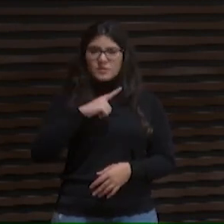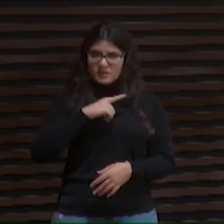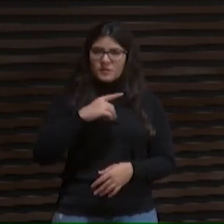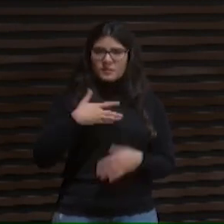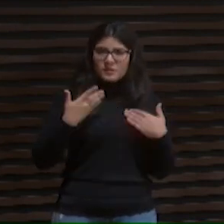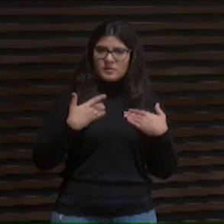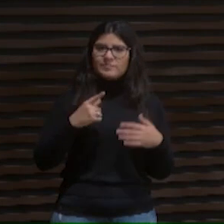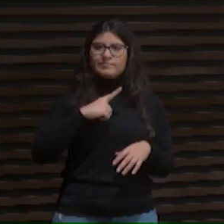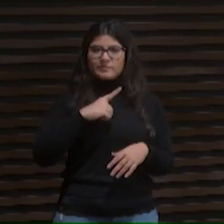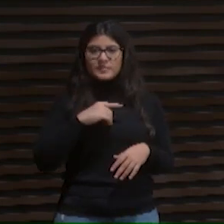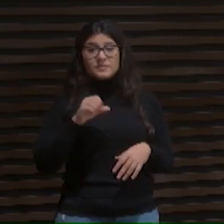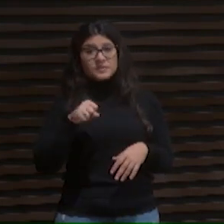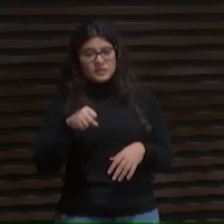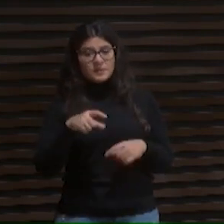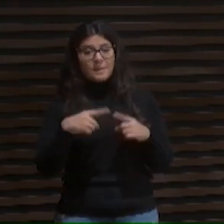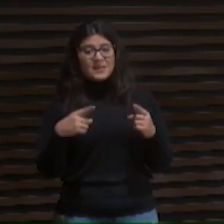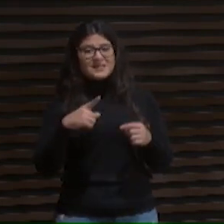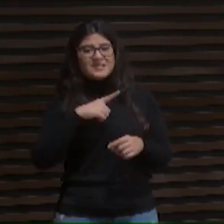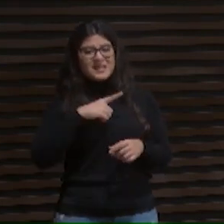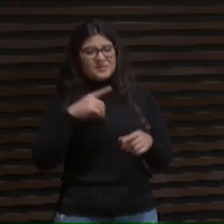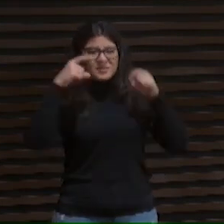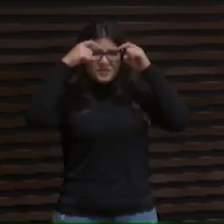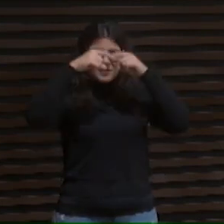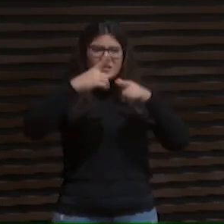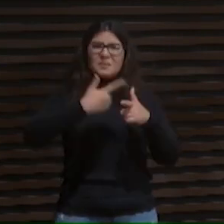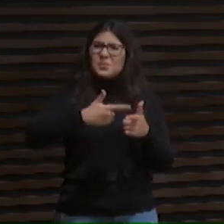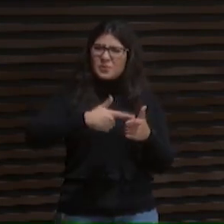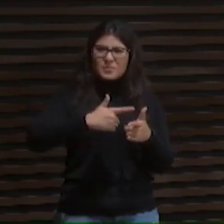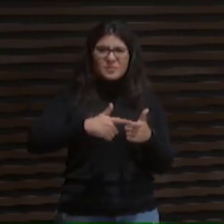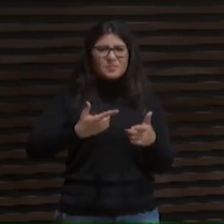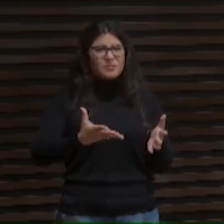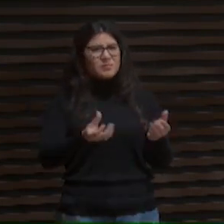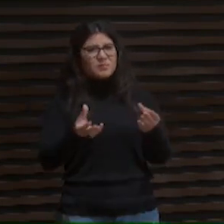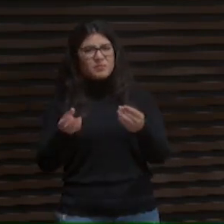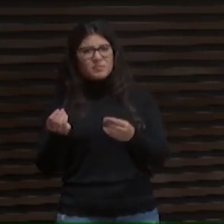Tem. Mas teve muita porretada. Não foram poucas.